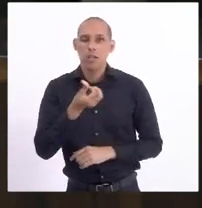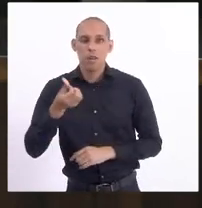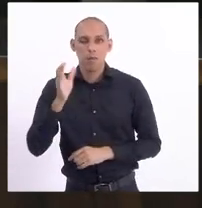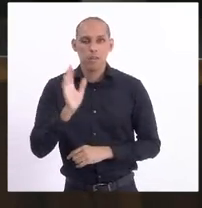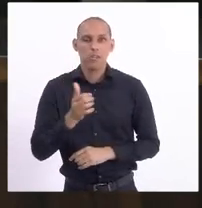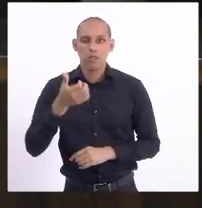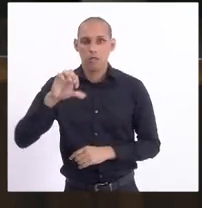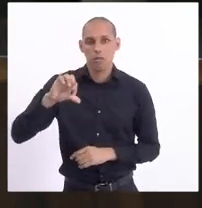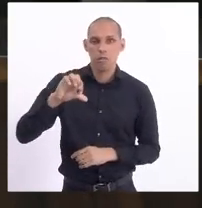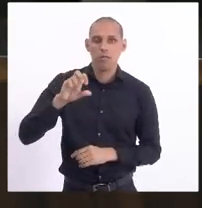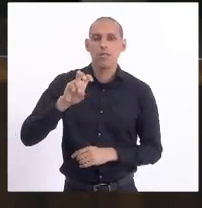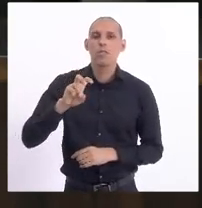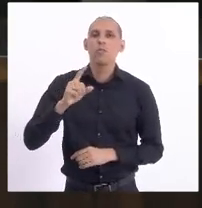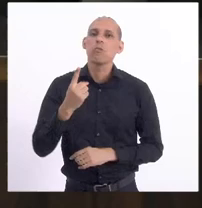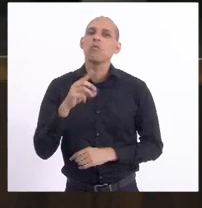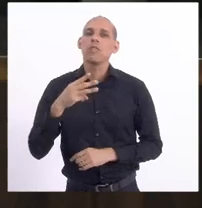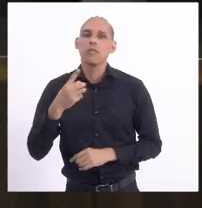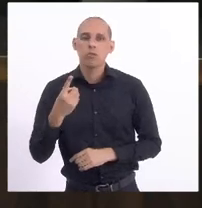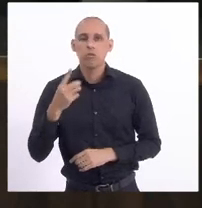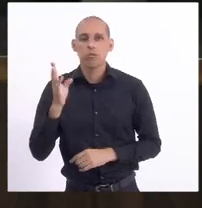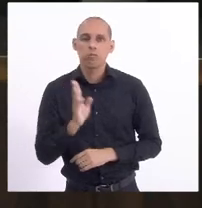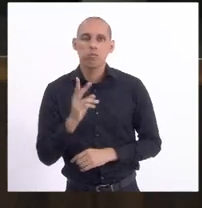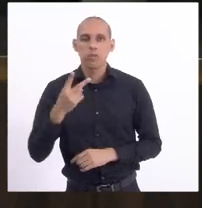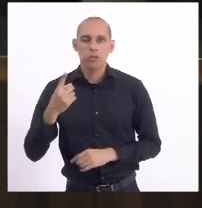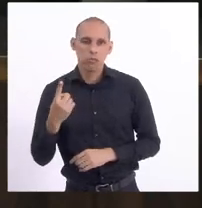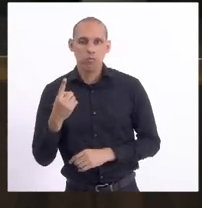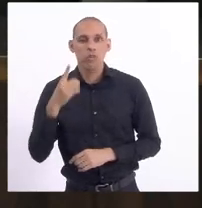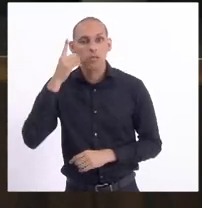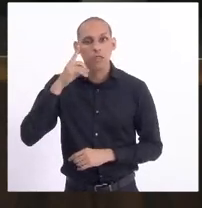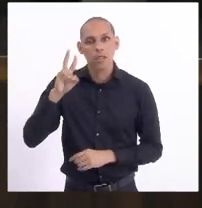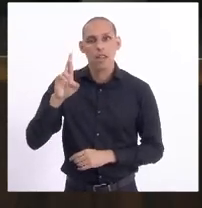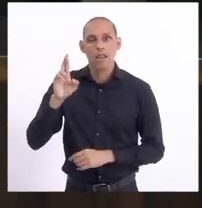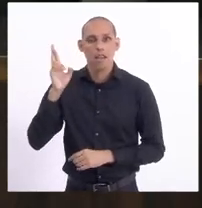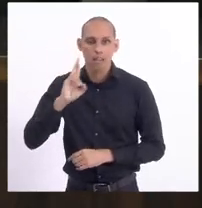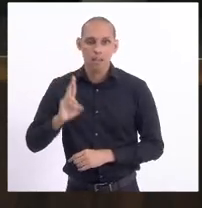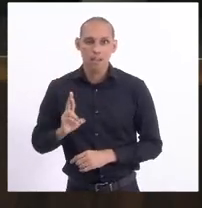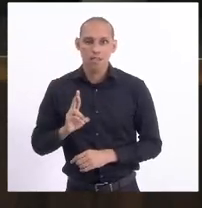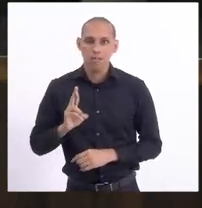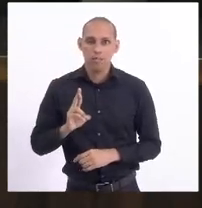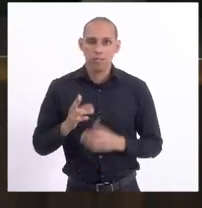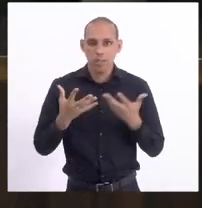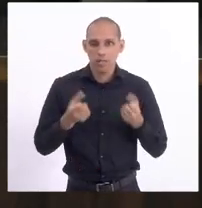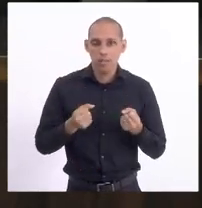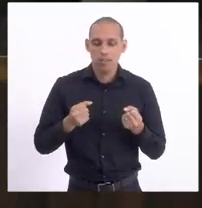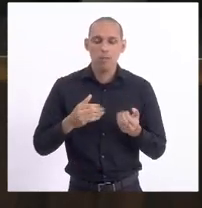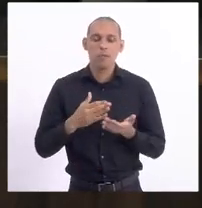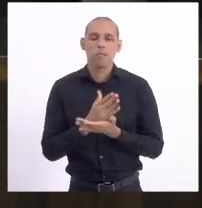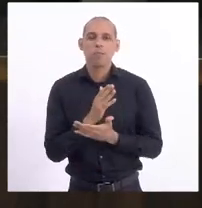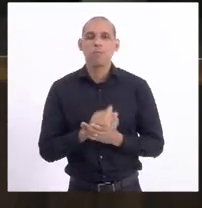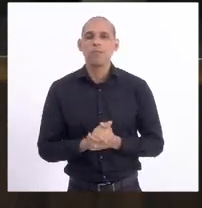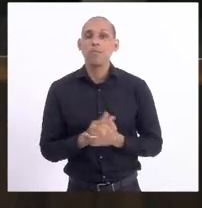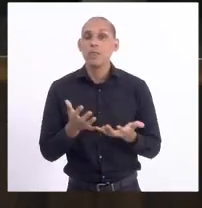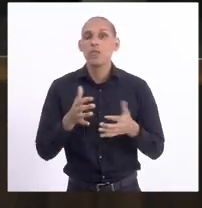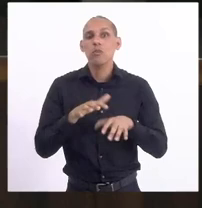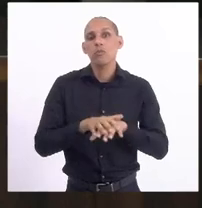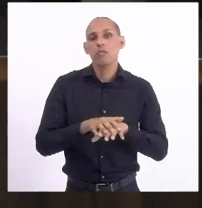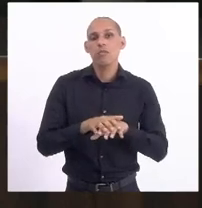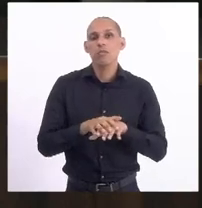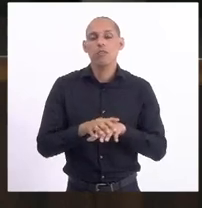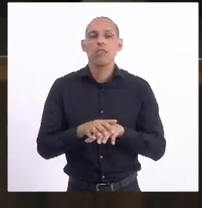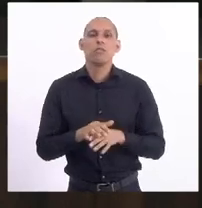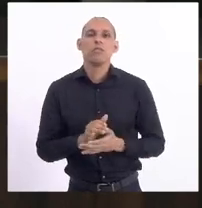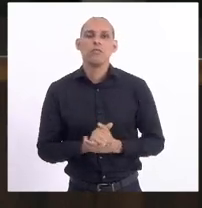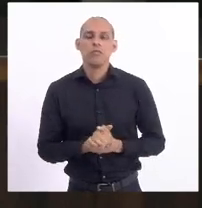16619, 5131 de 21, deputada Renata Souza. Senhores que aprovam, permaneçam como estão, aprovado. Requer a inclusão na ordem do